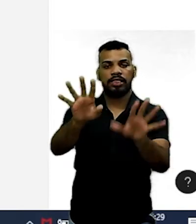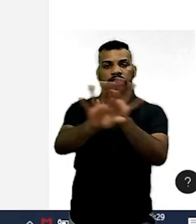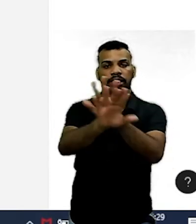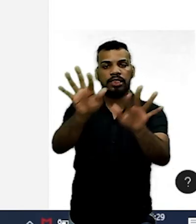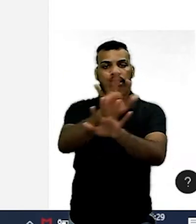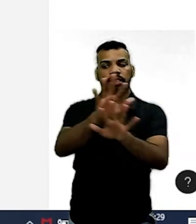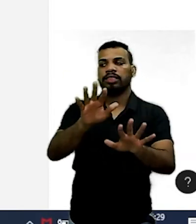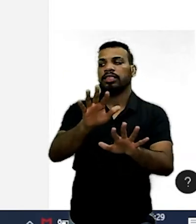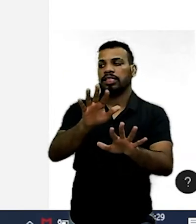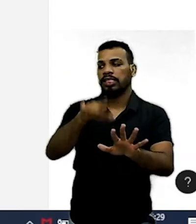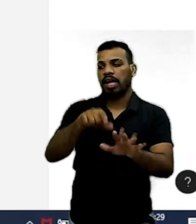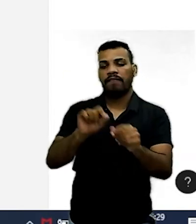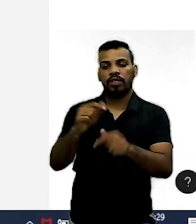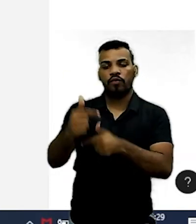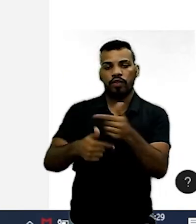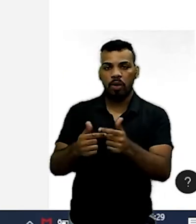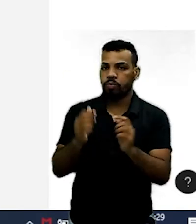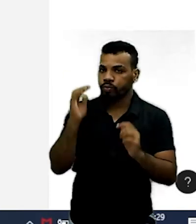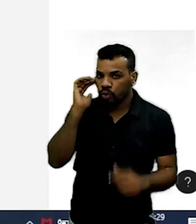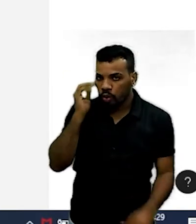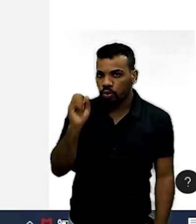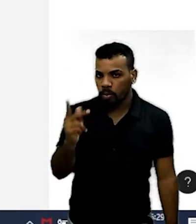e funcional. Tudo bem?